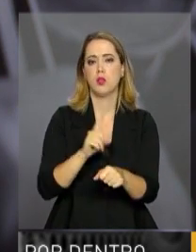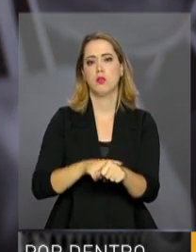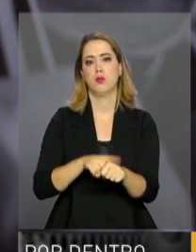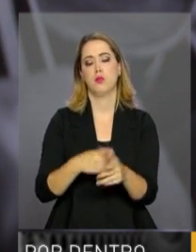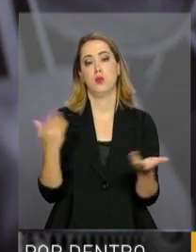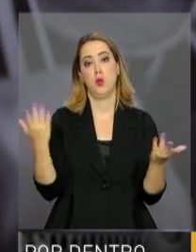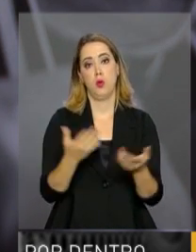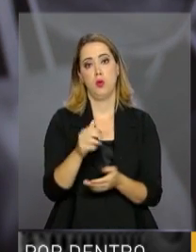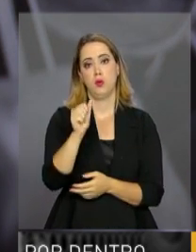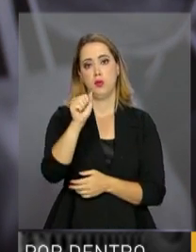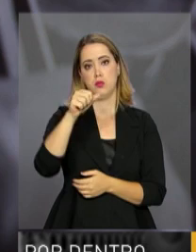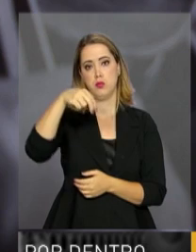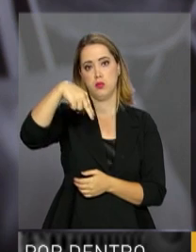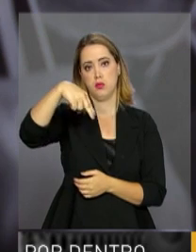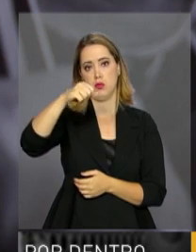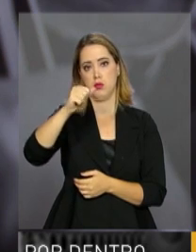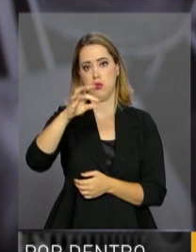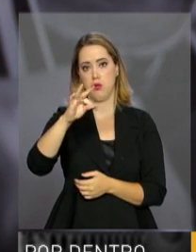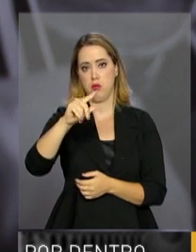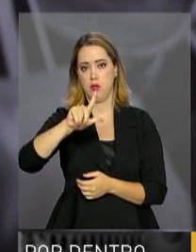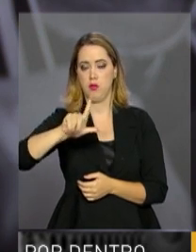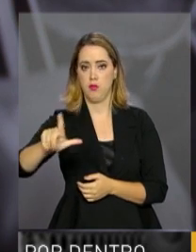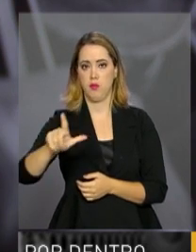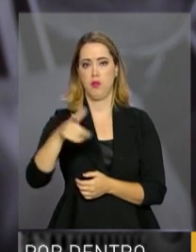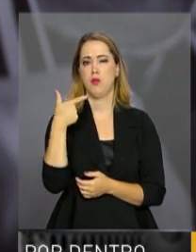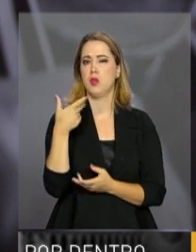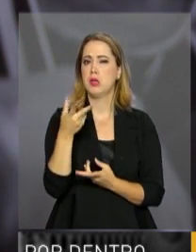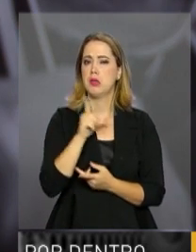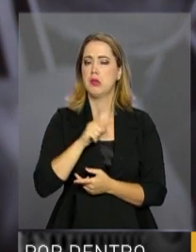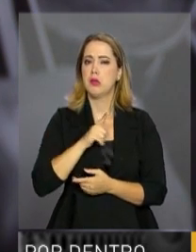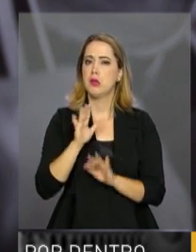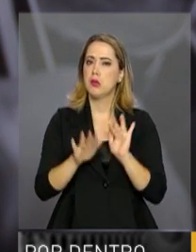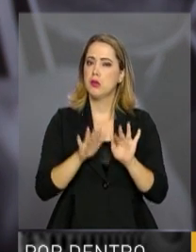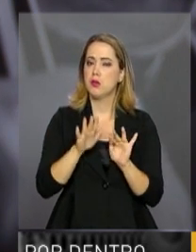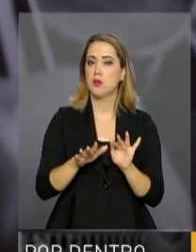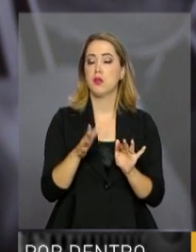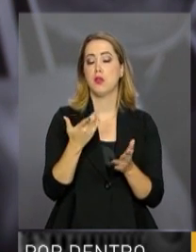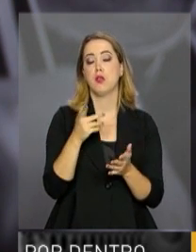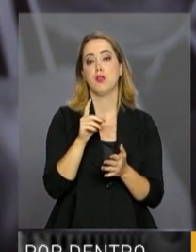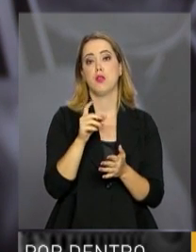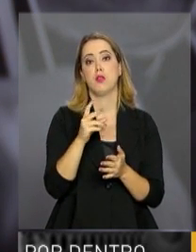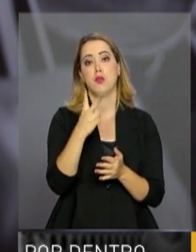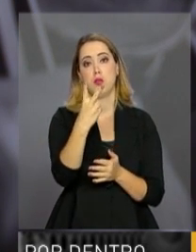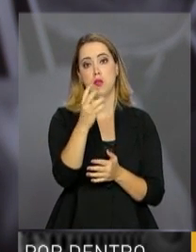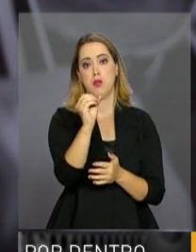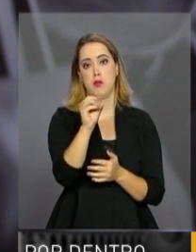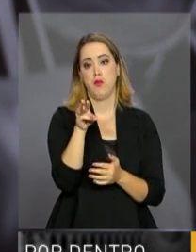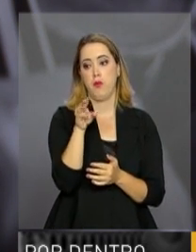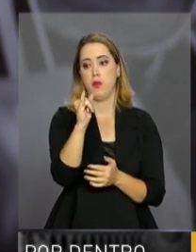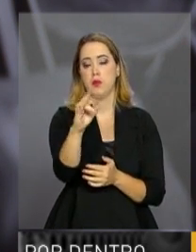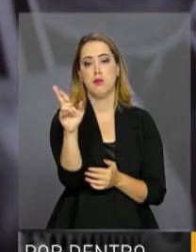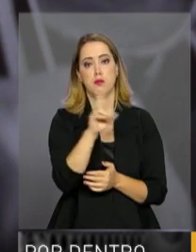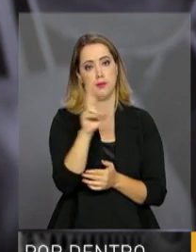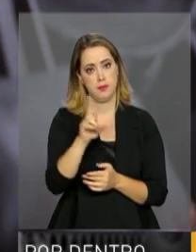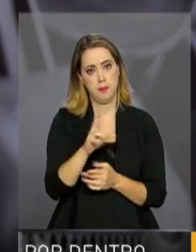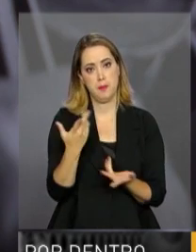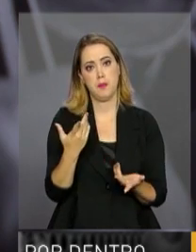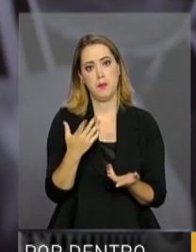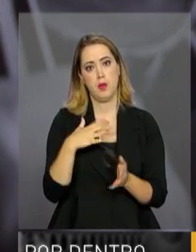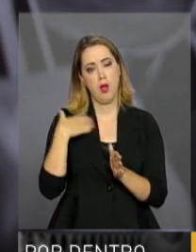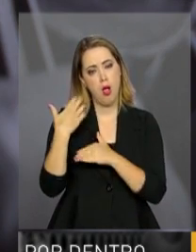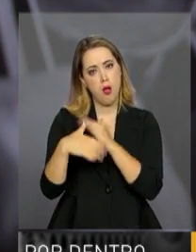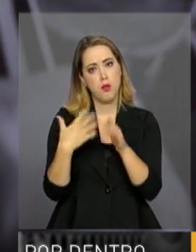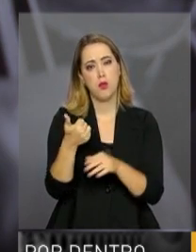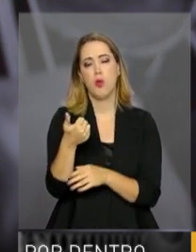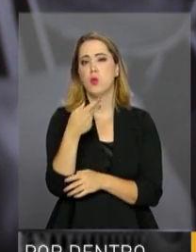a Anatel, segundo especialistas, avalia que ele tem um valor de aproximadamente 20 bilhões de reais. Alguns